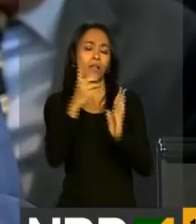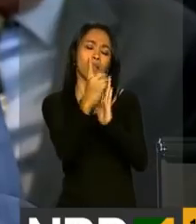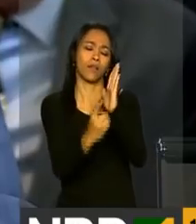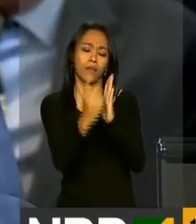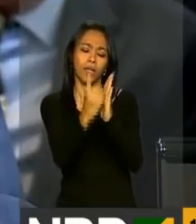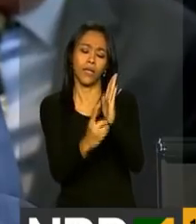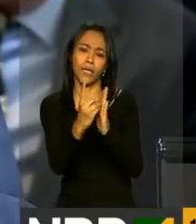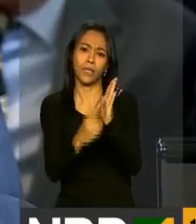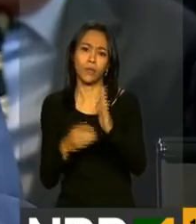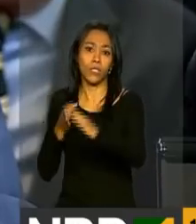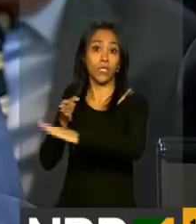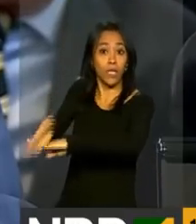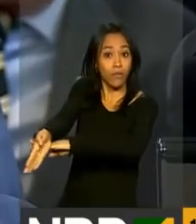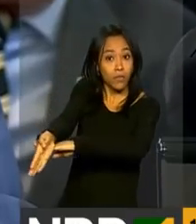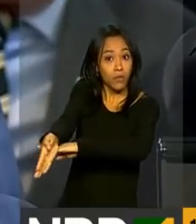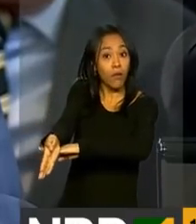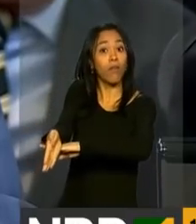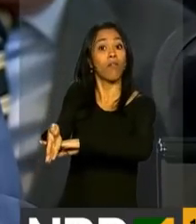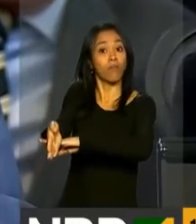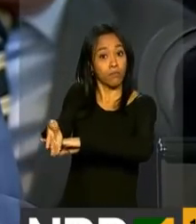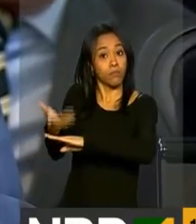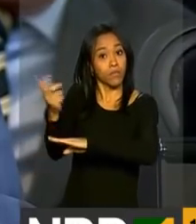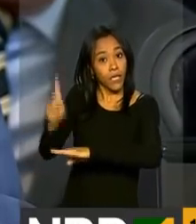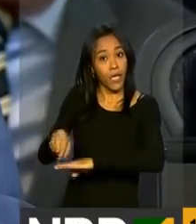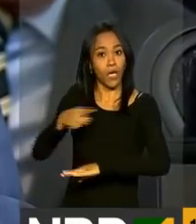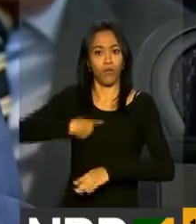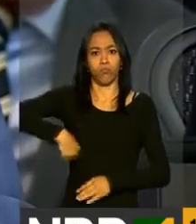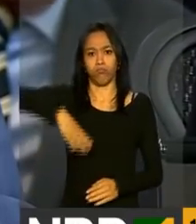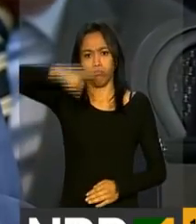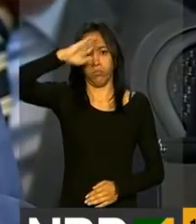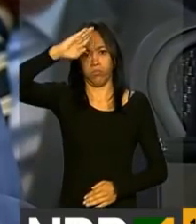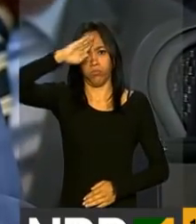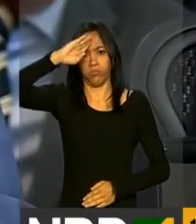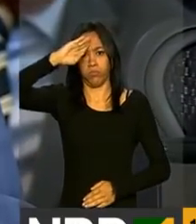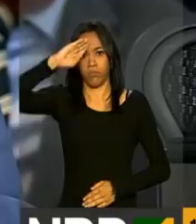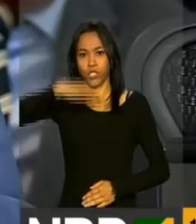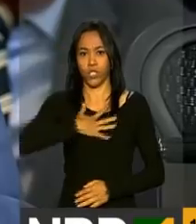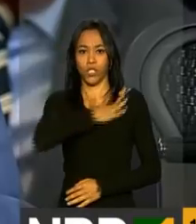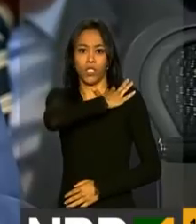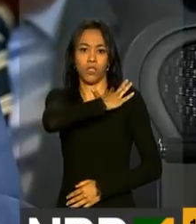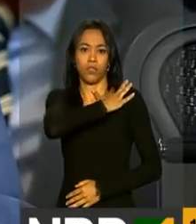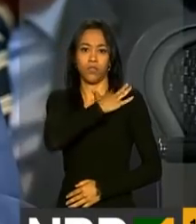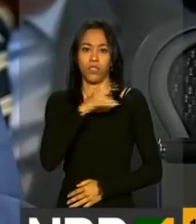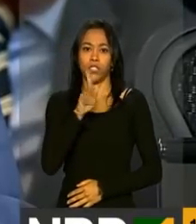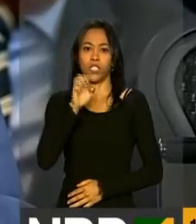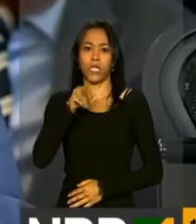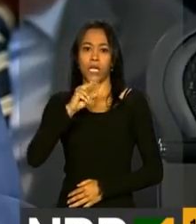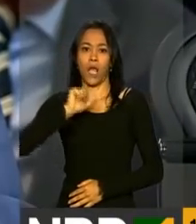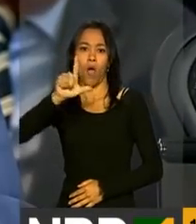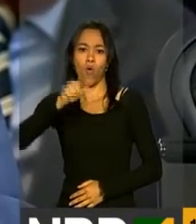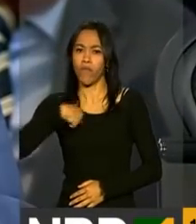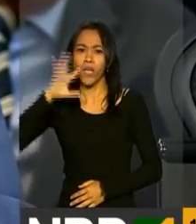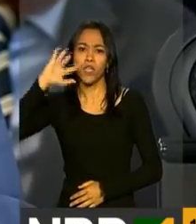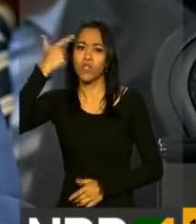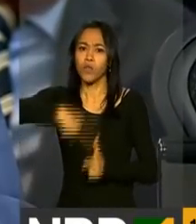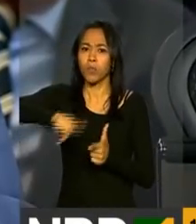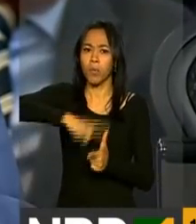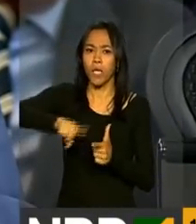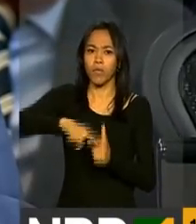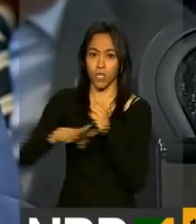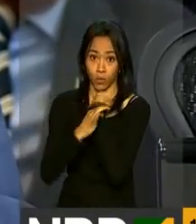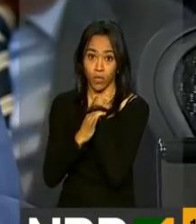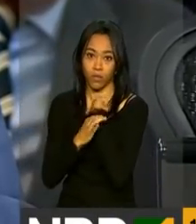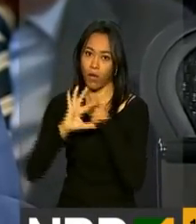com a nomeação do interventor que o general braga a isto solucione o problema da segurança ao contrário o que